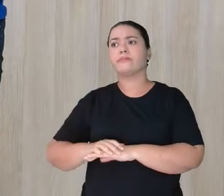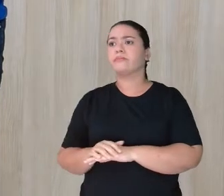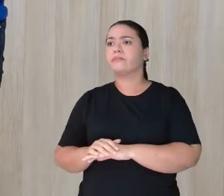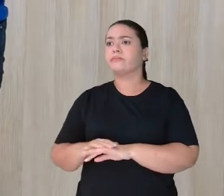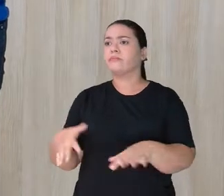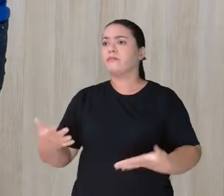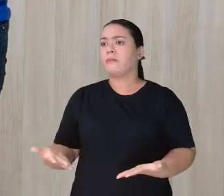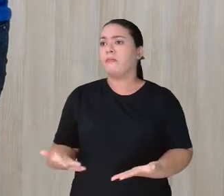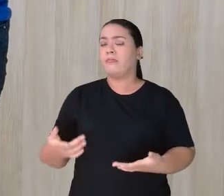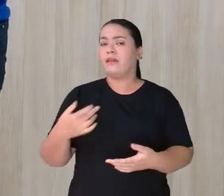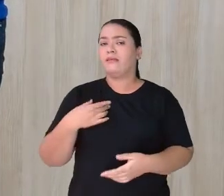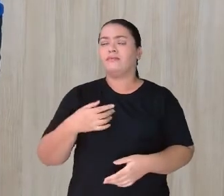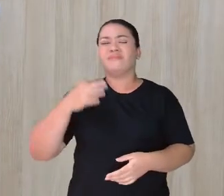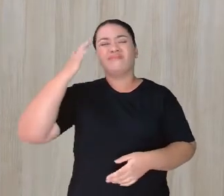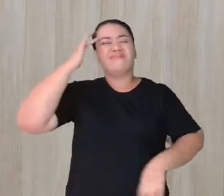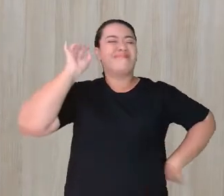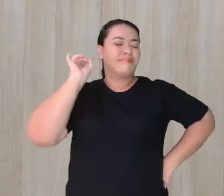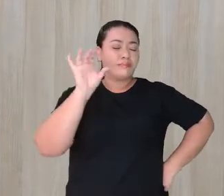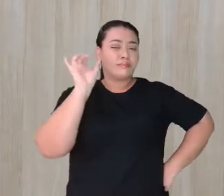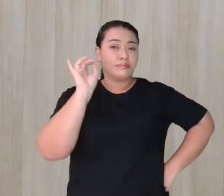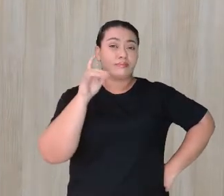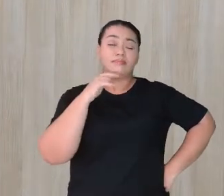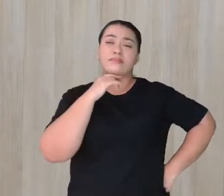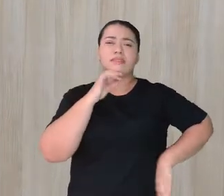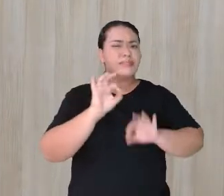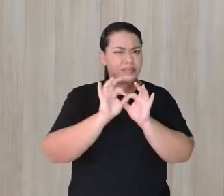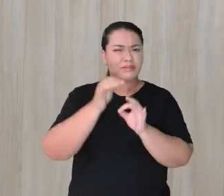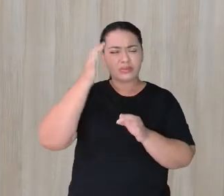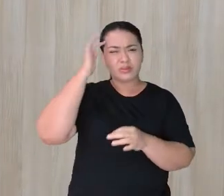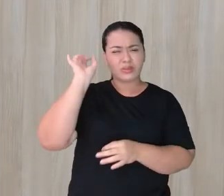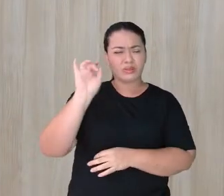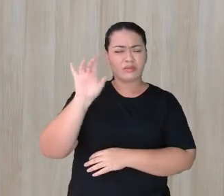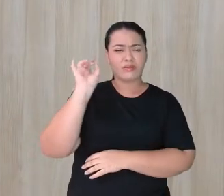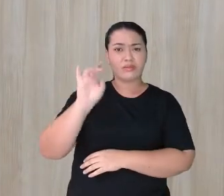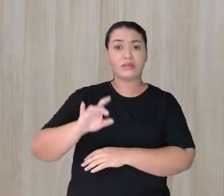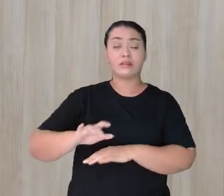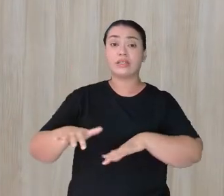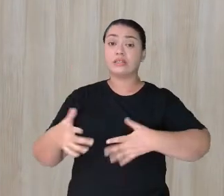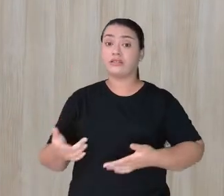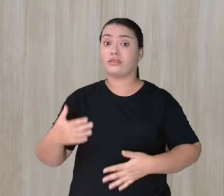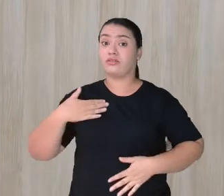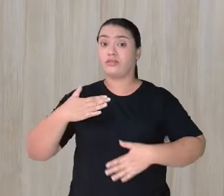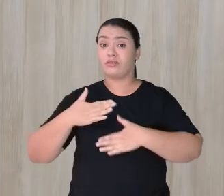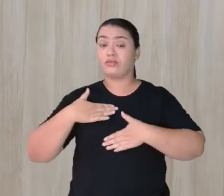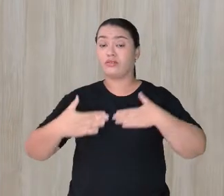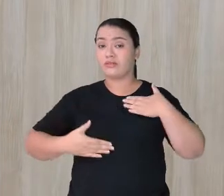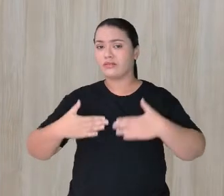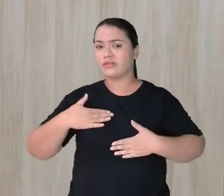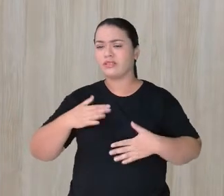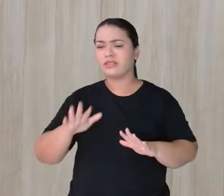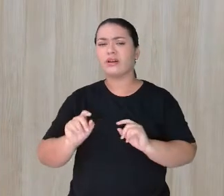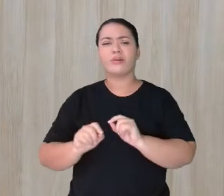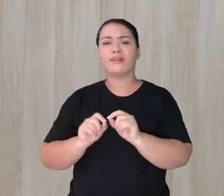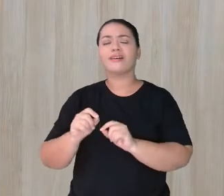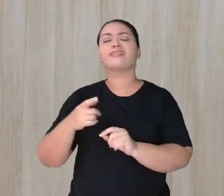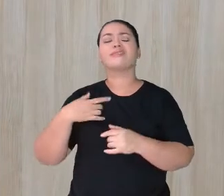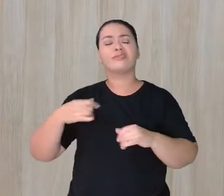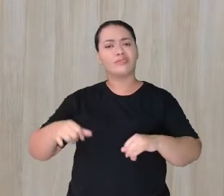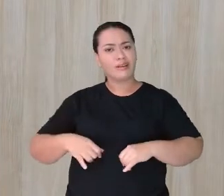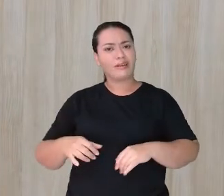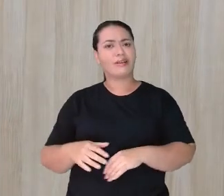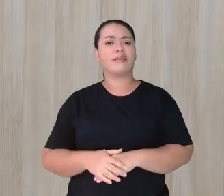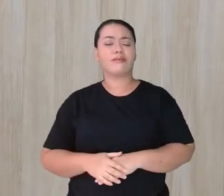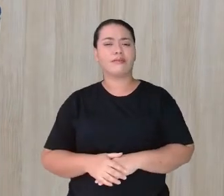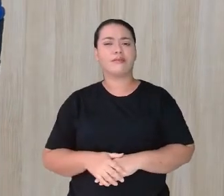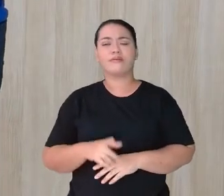com uma dor de cabeça, uma simples dor de cabeça. Então, o nosso organismo ele já vai ficar afetado. Você já